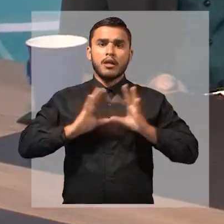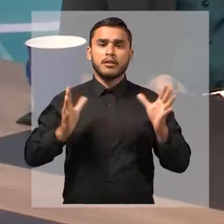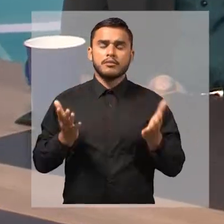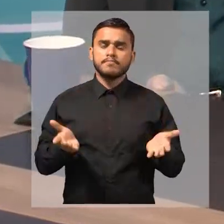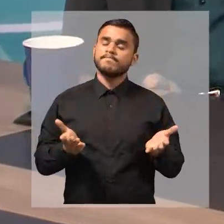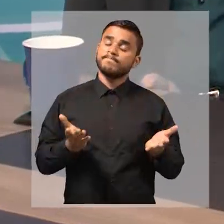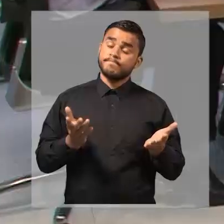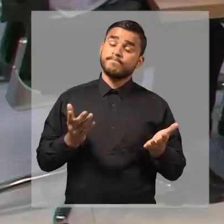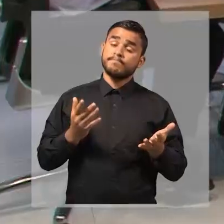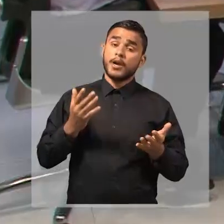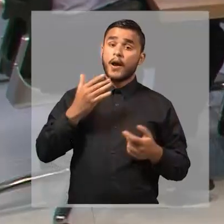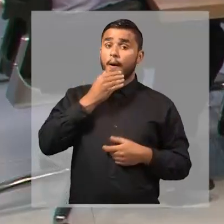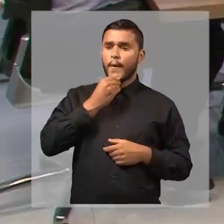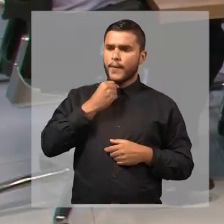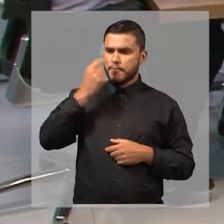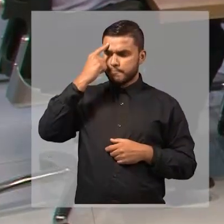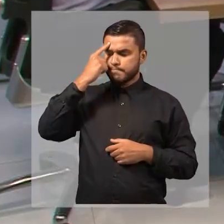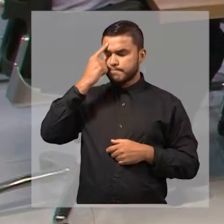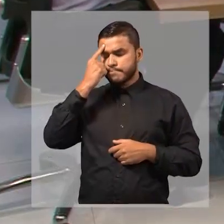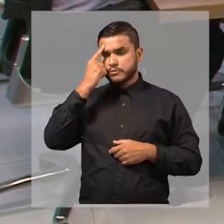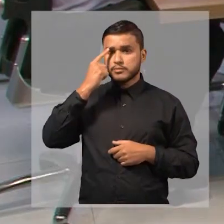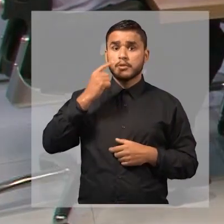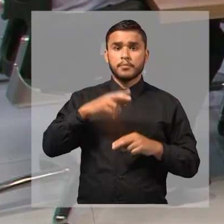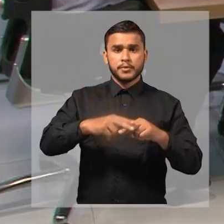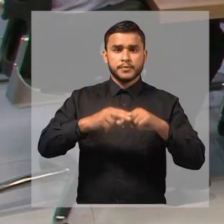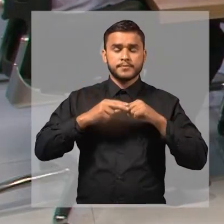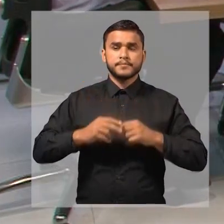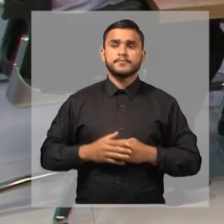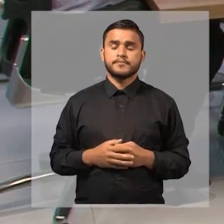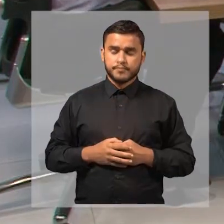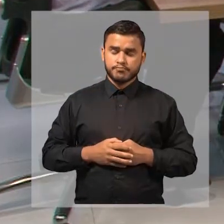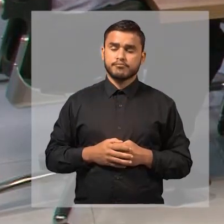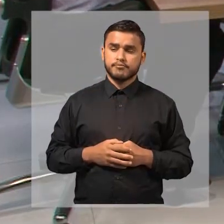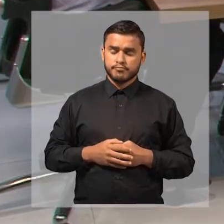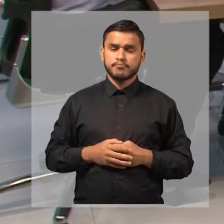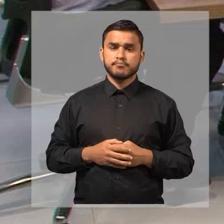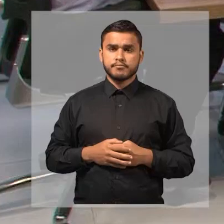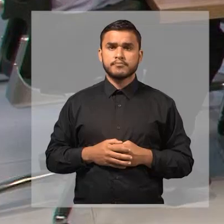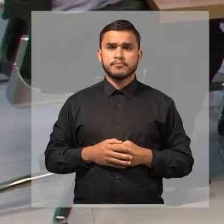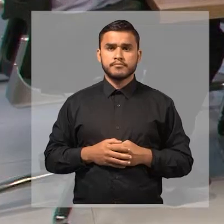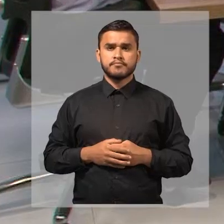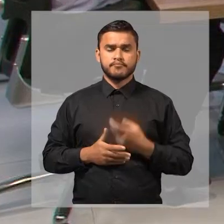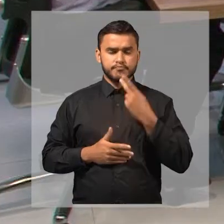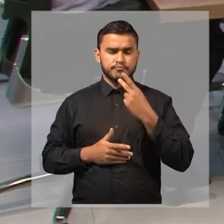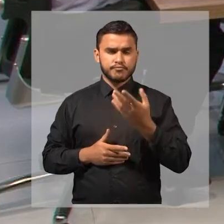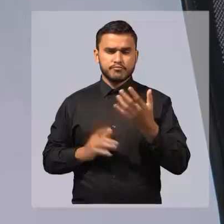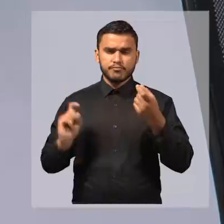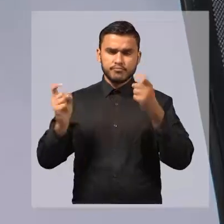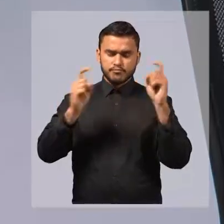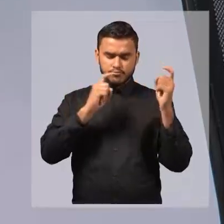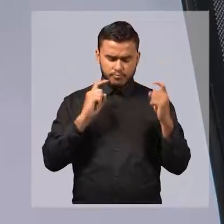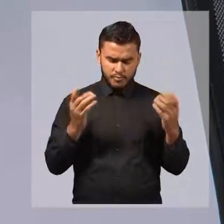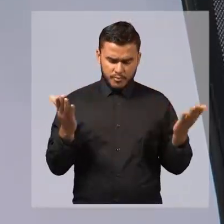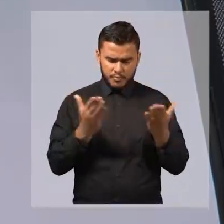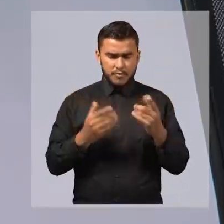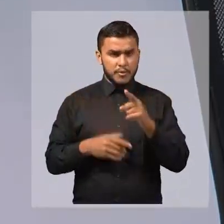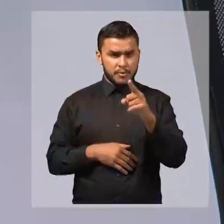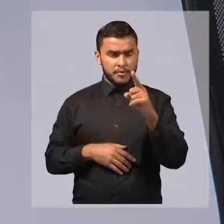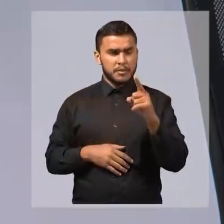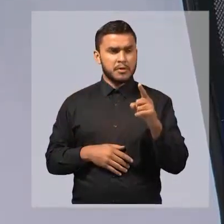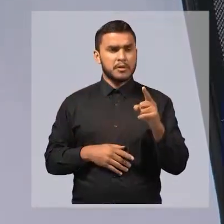queria chamar a atenção... compreenda esse processo. Para a questão aí a gente está diante de um magistrado, de um